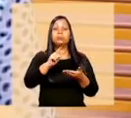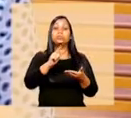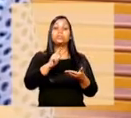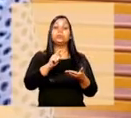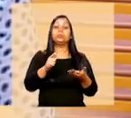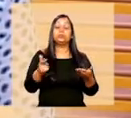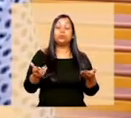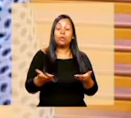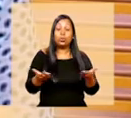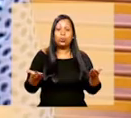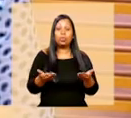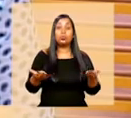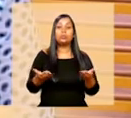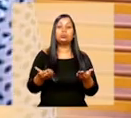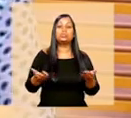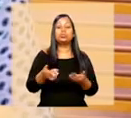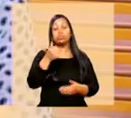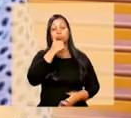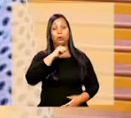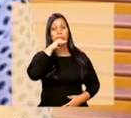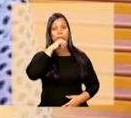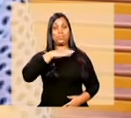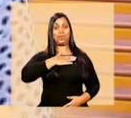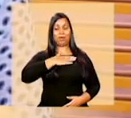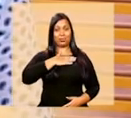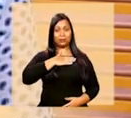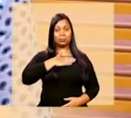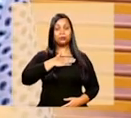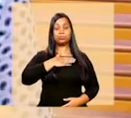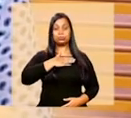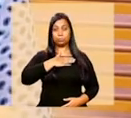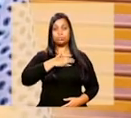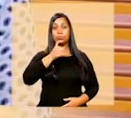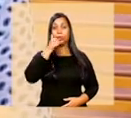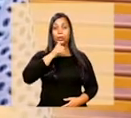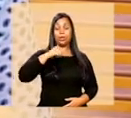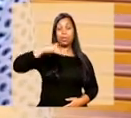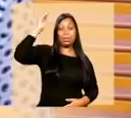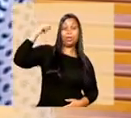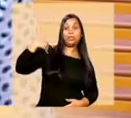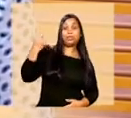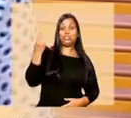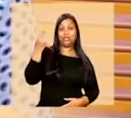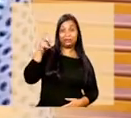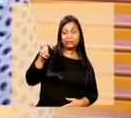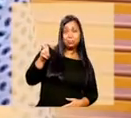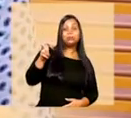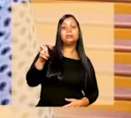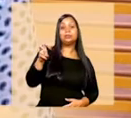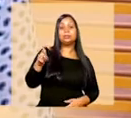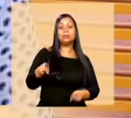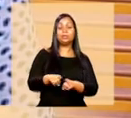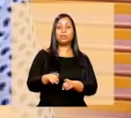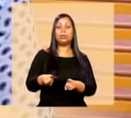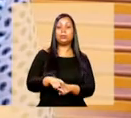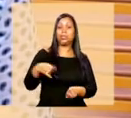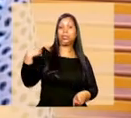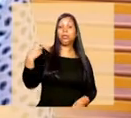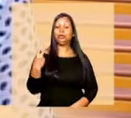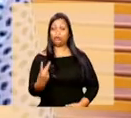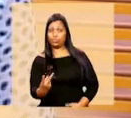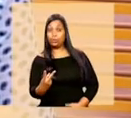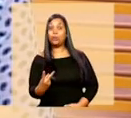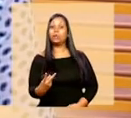de hoje poder ser mãe de uma moça de 15 anos e de um de 2